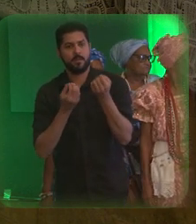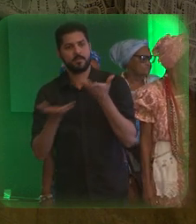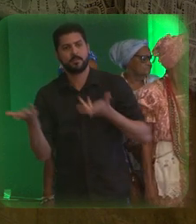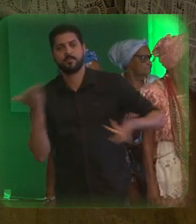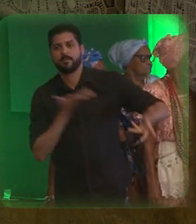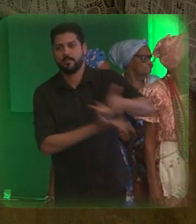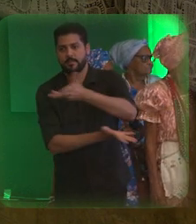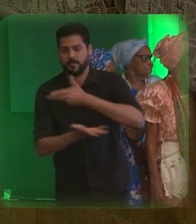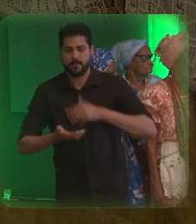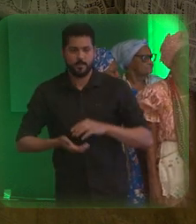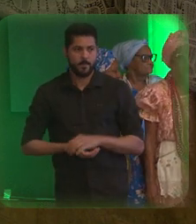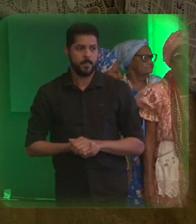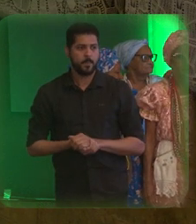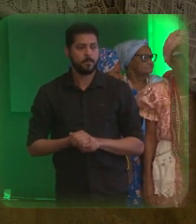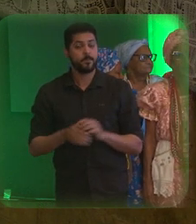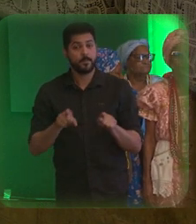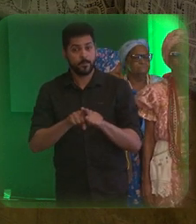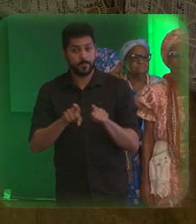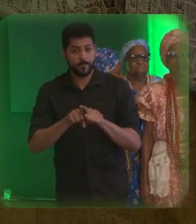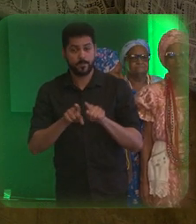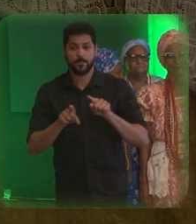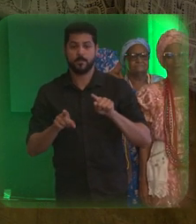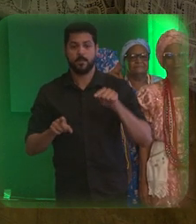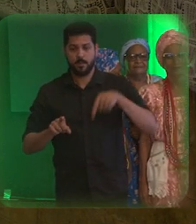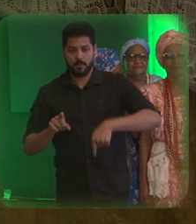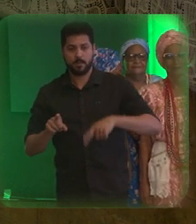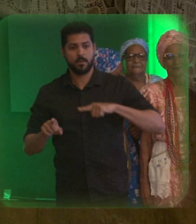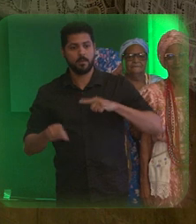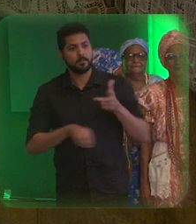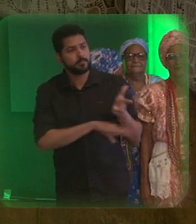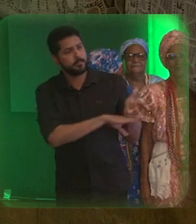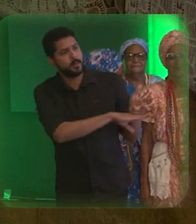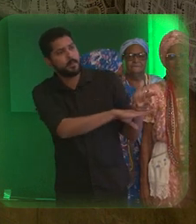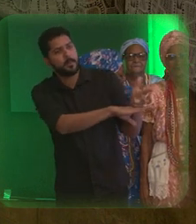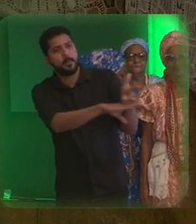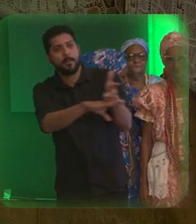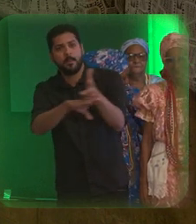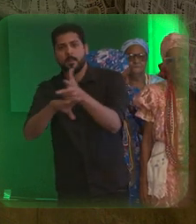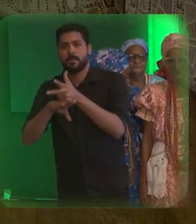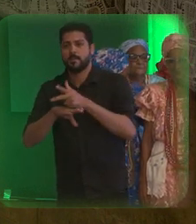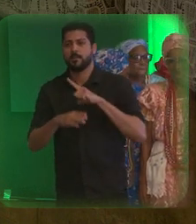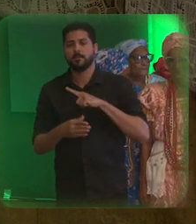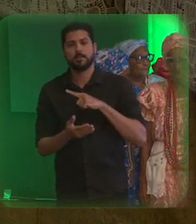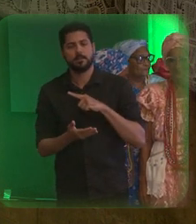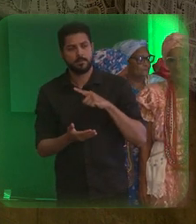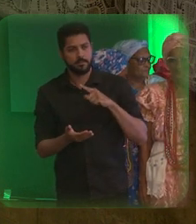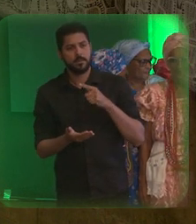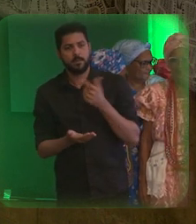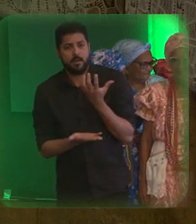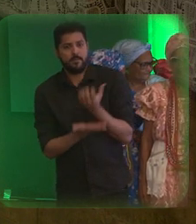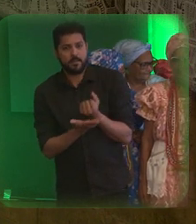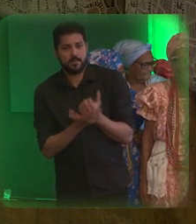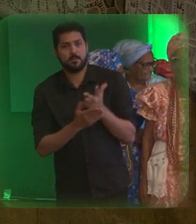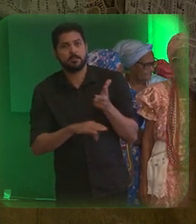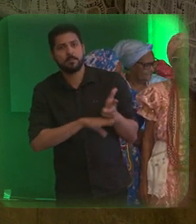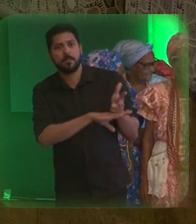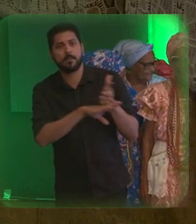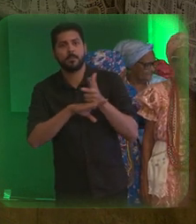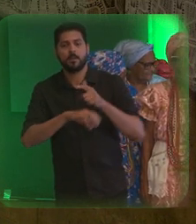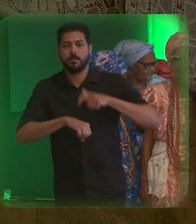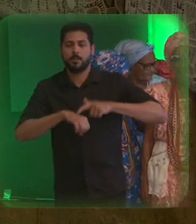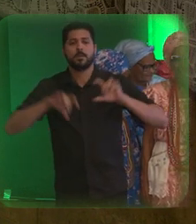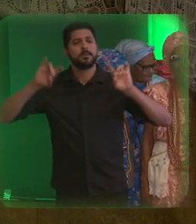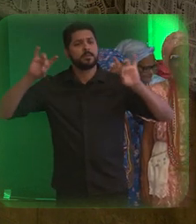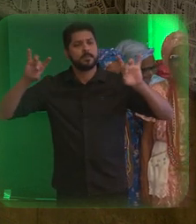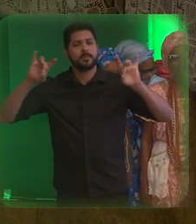compartilhadas. Além disso, temos câmeras registrando este momento tão especial,